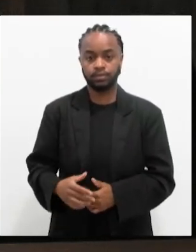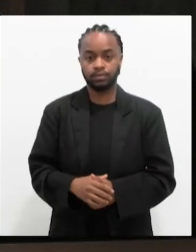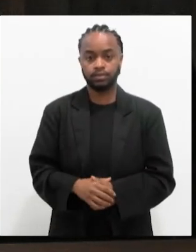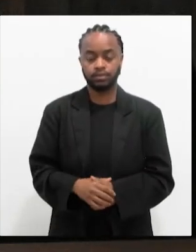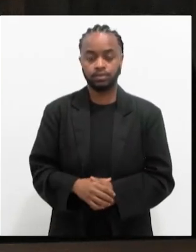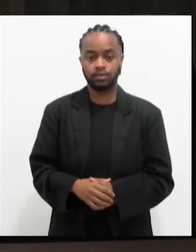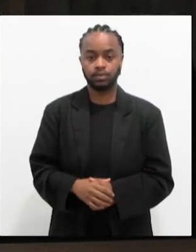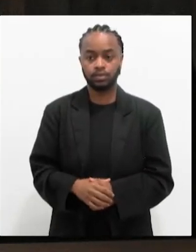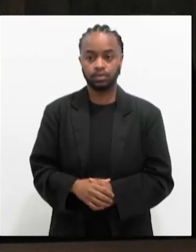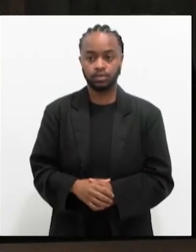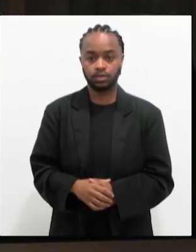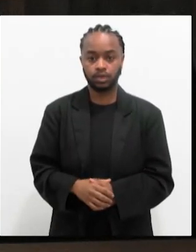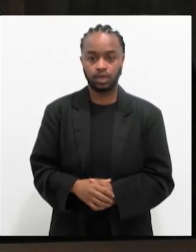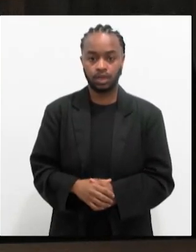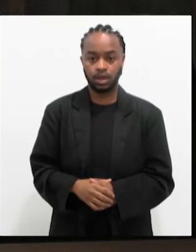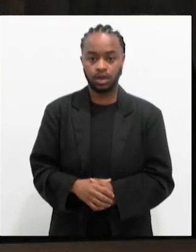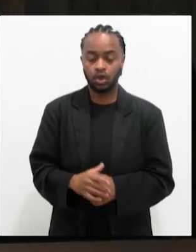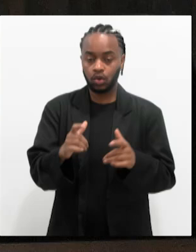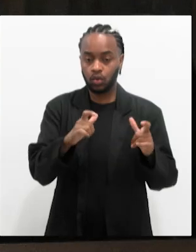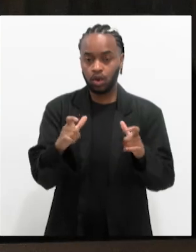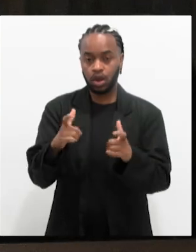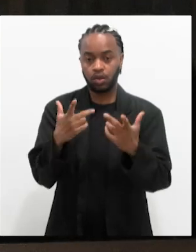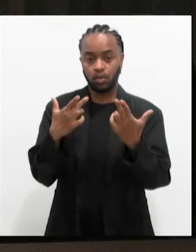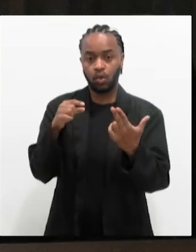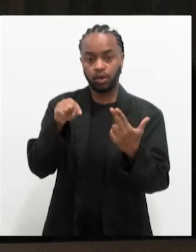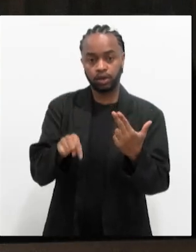em casas como essa,